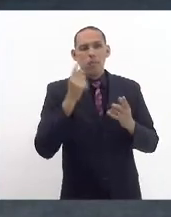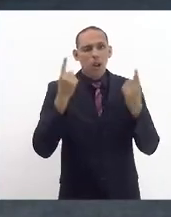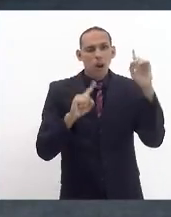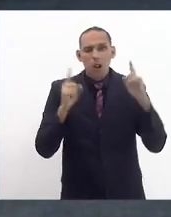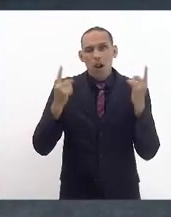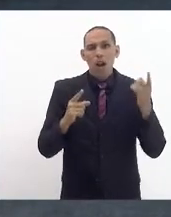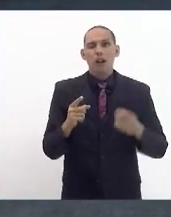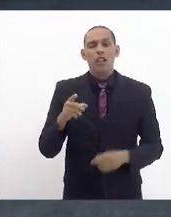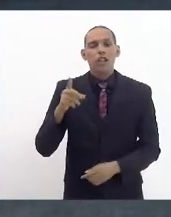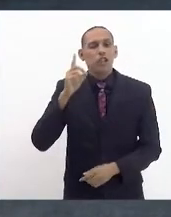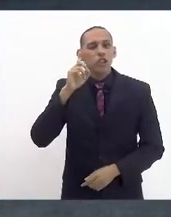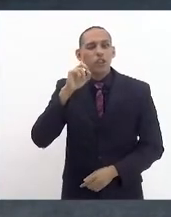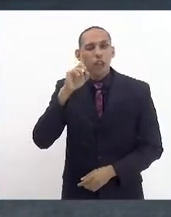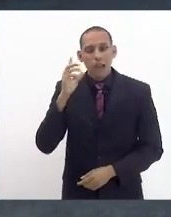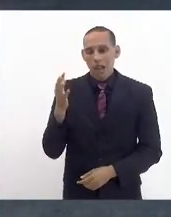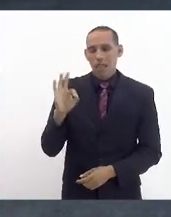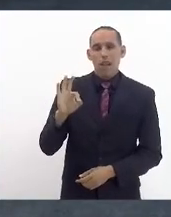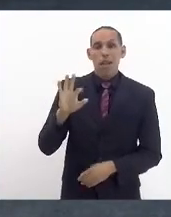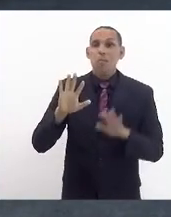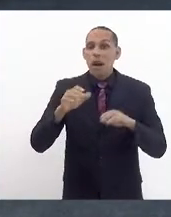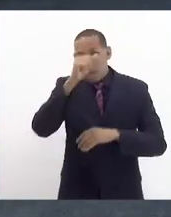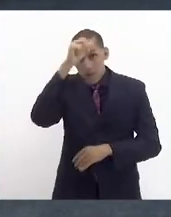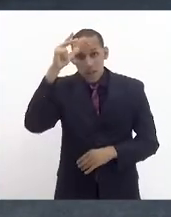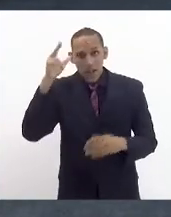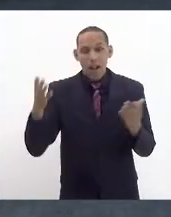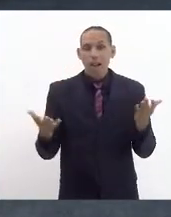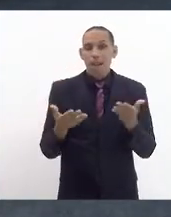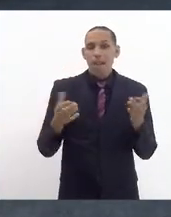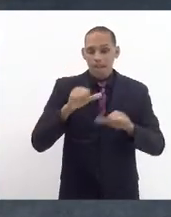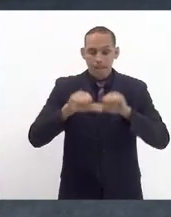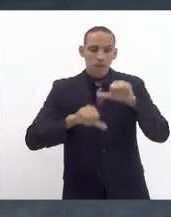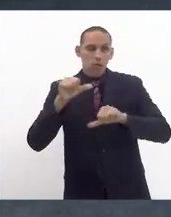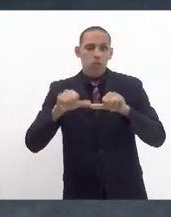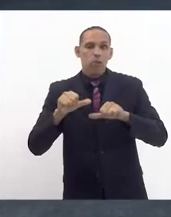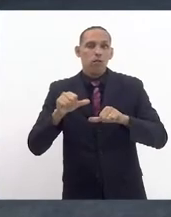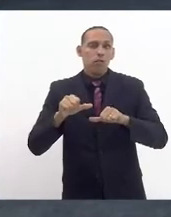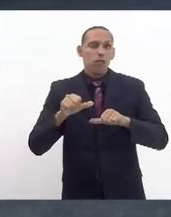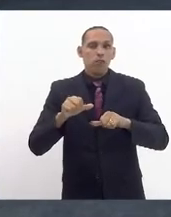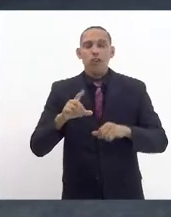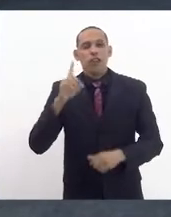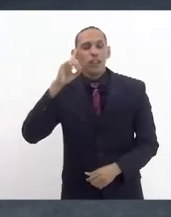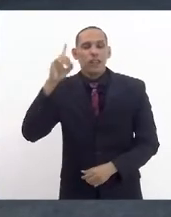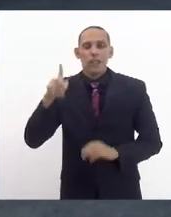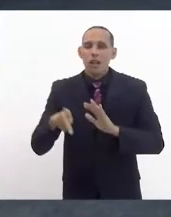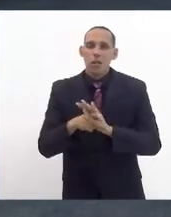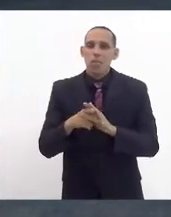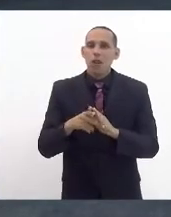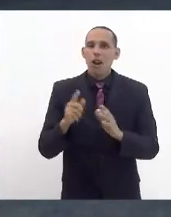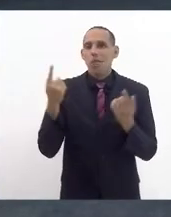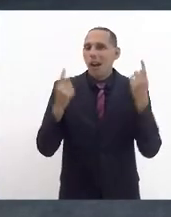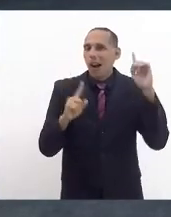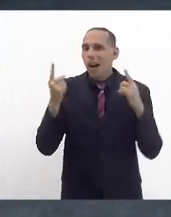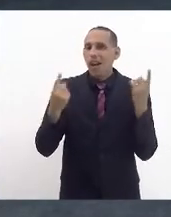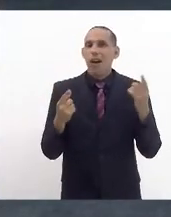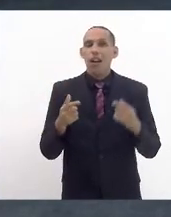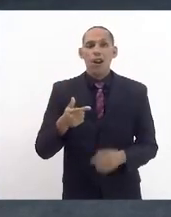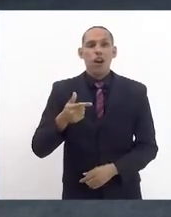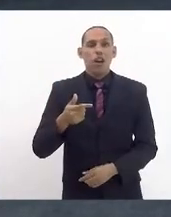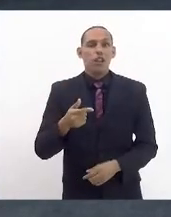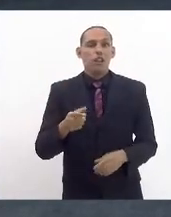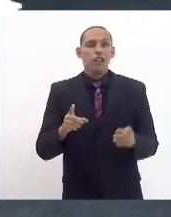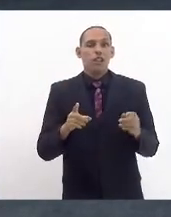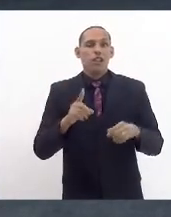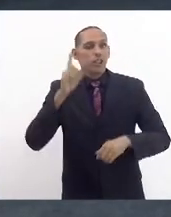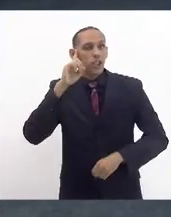durante 10 dias. Aí o atual prefeito da cidade mudou a data do carnaval e as lojas tiveram que ficar 12 dias